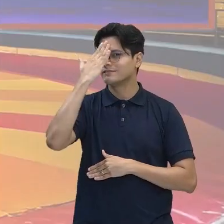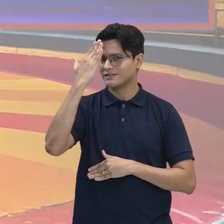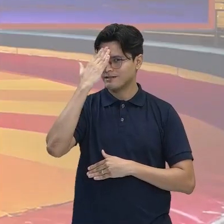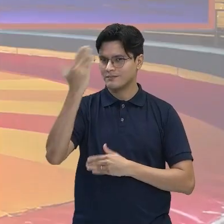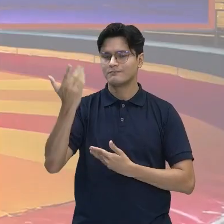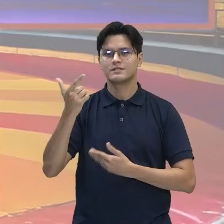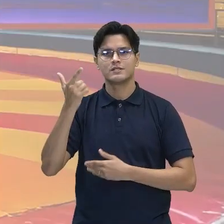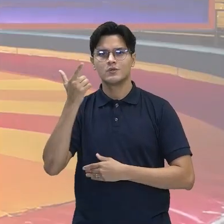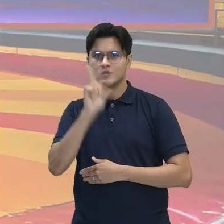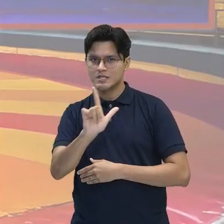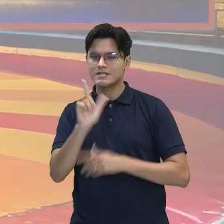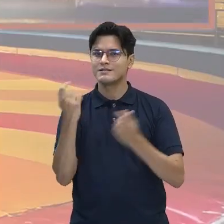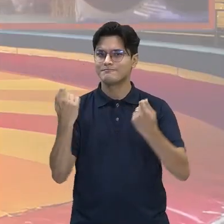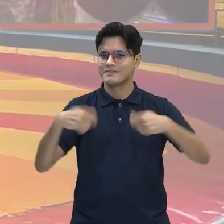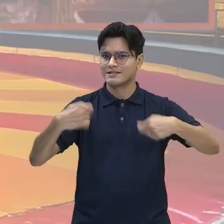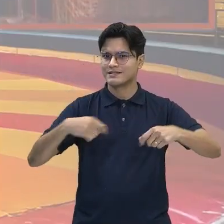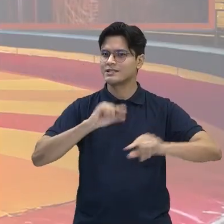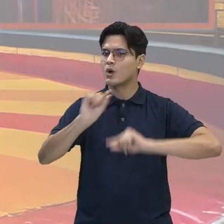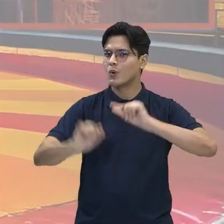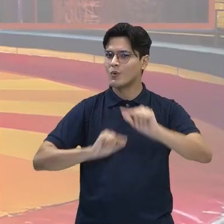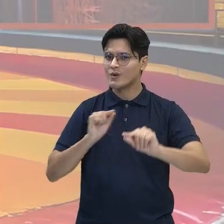isso precisa ter o quê? Uma